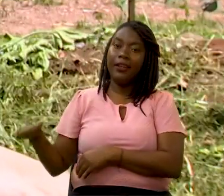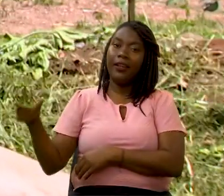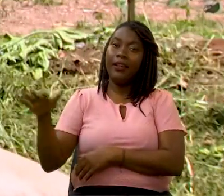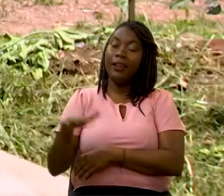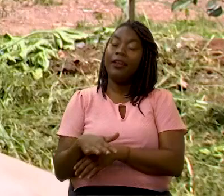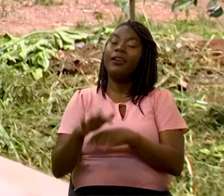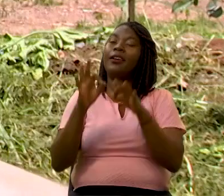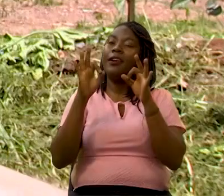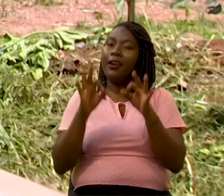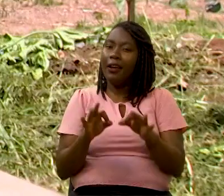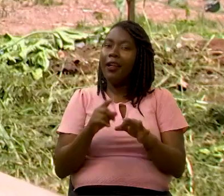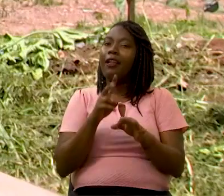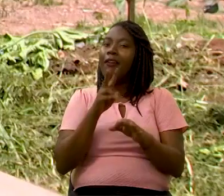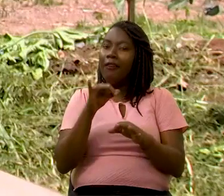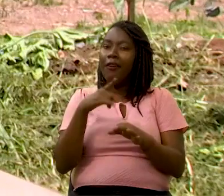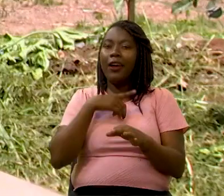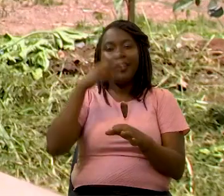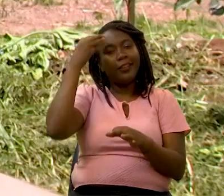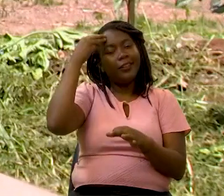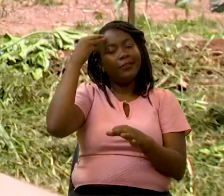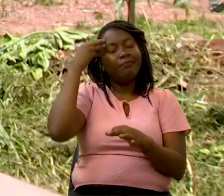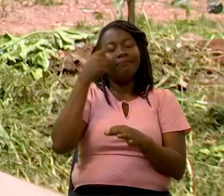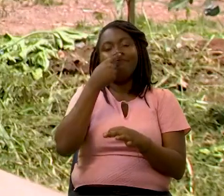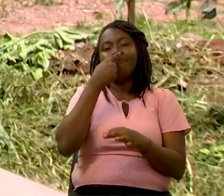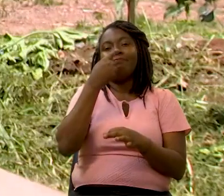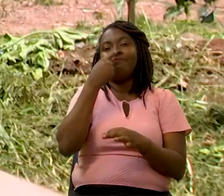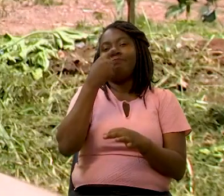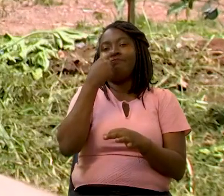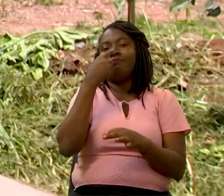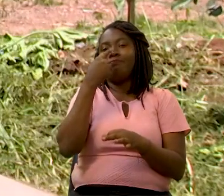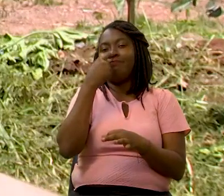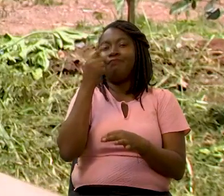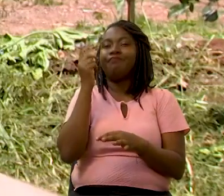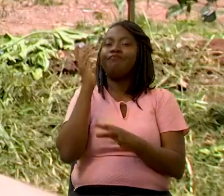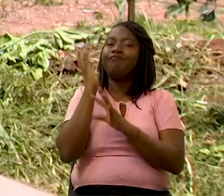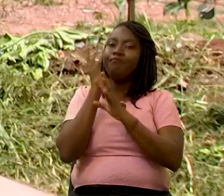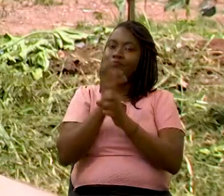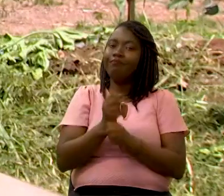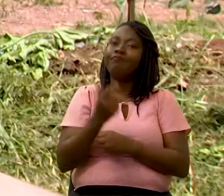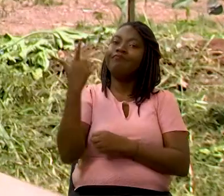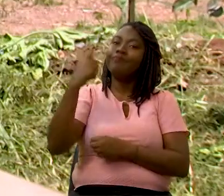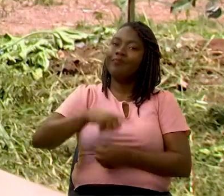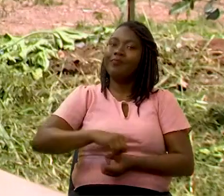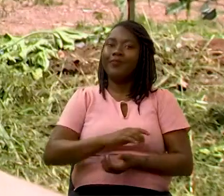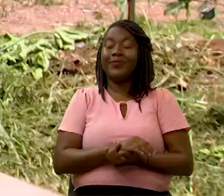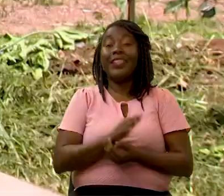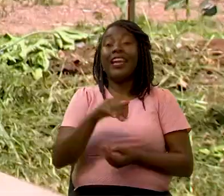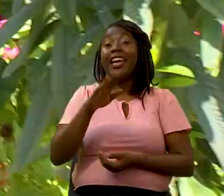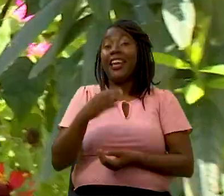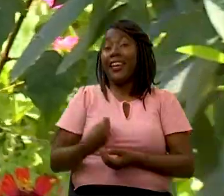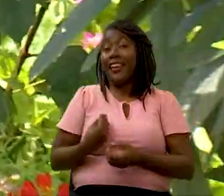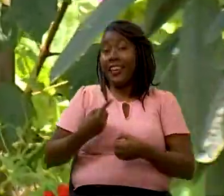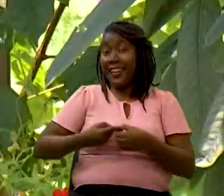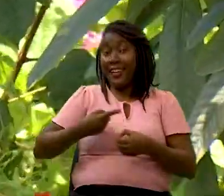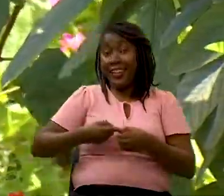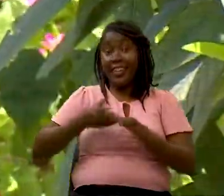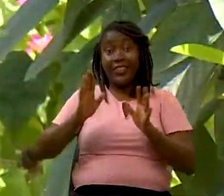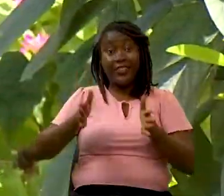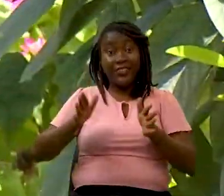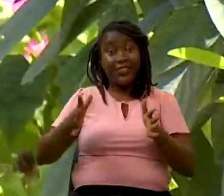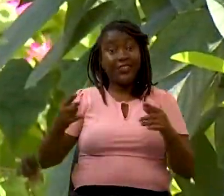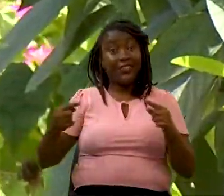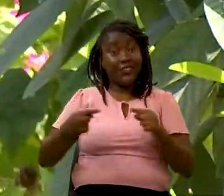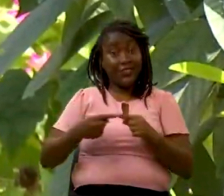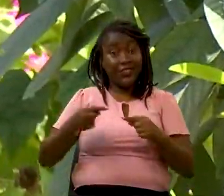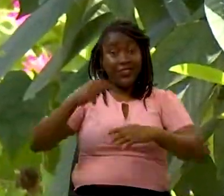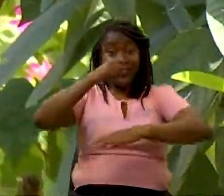espaço público, mas que com certeza ela vai ter essa memória afetiva trazida de volta para ela, né? Para quem vive no bairro e